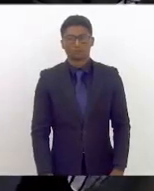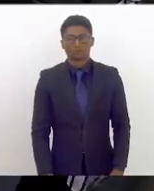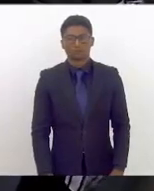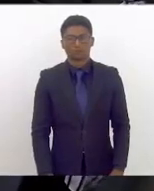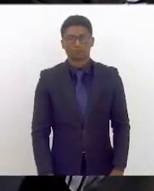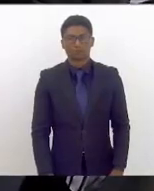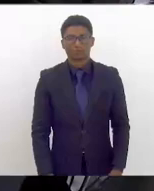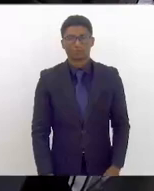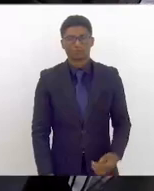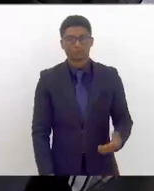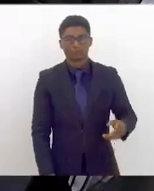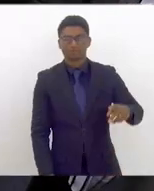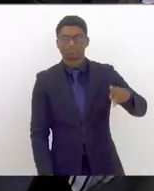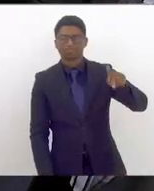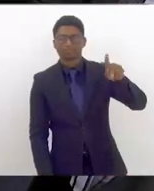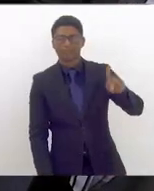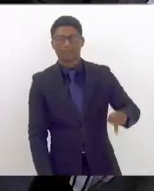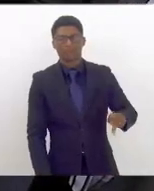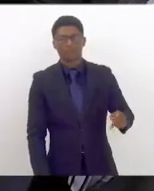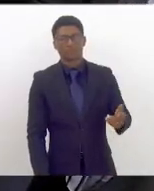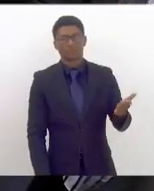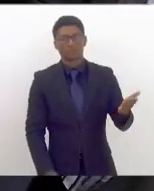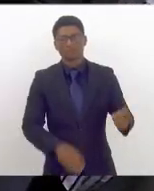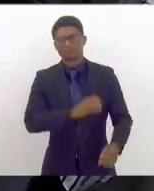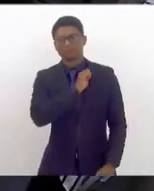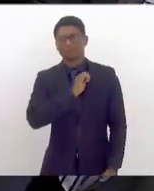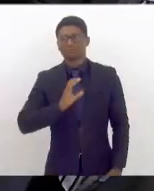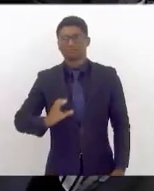Presidente André Ceciliano